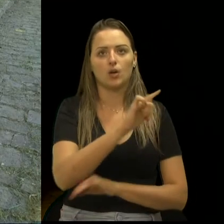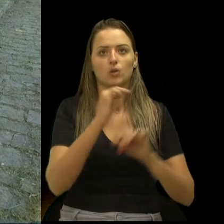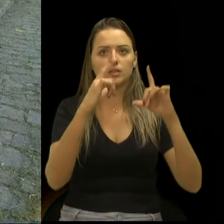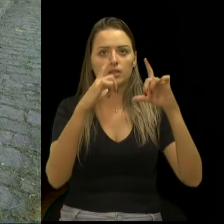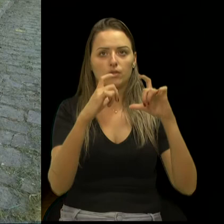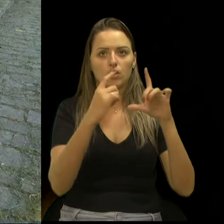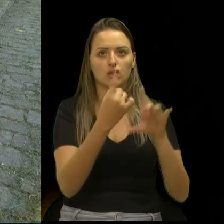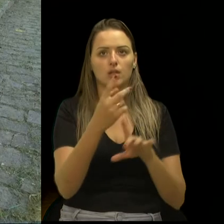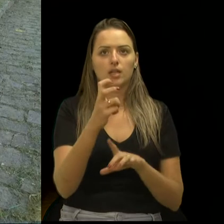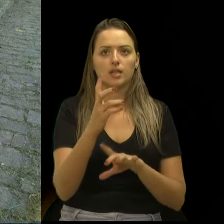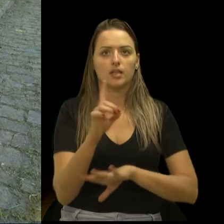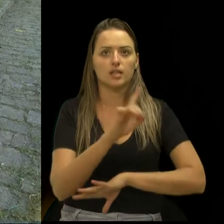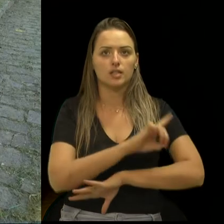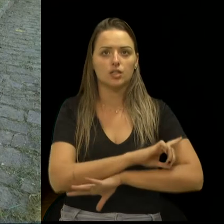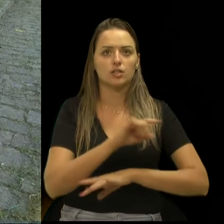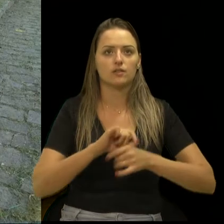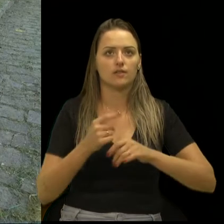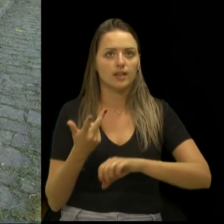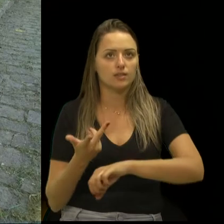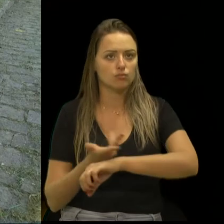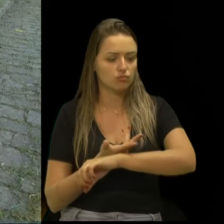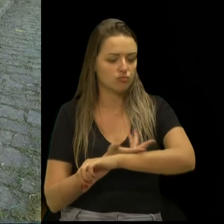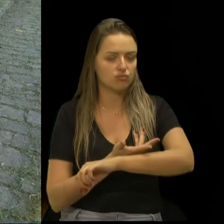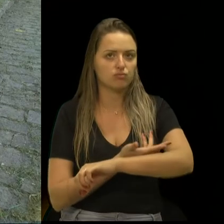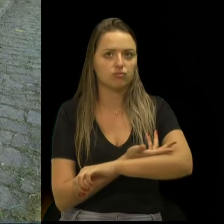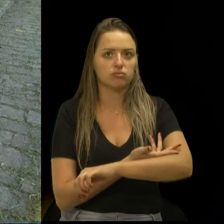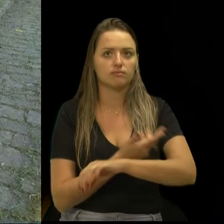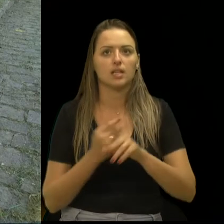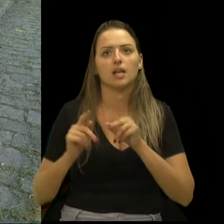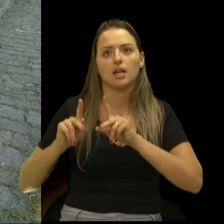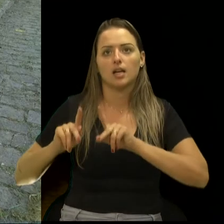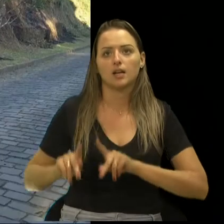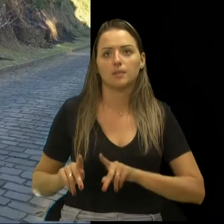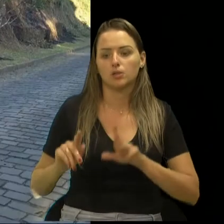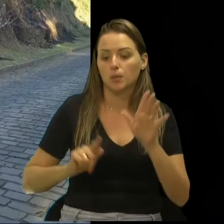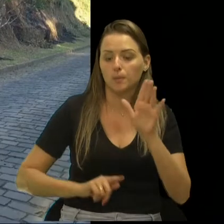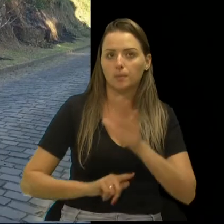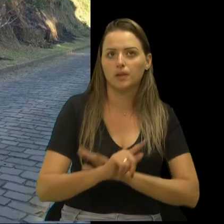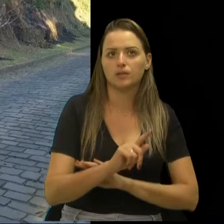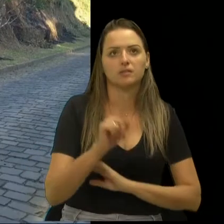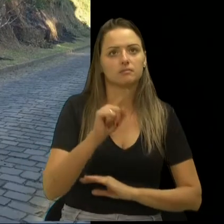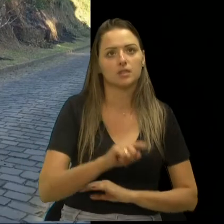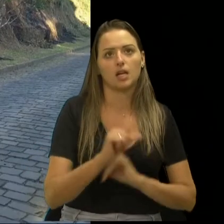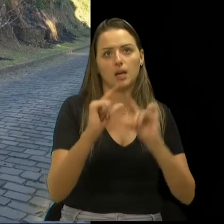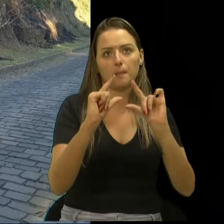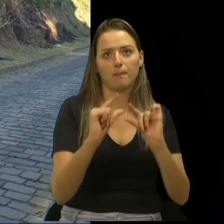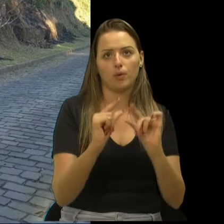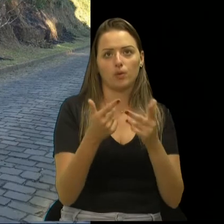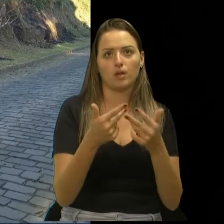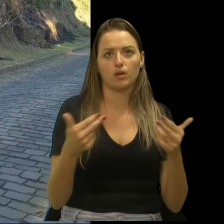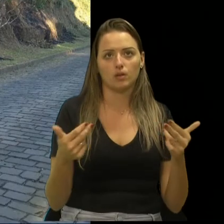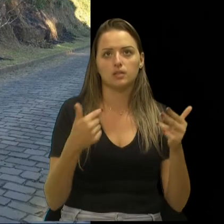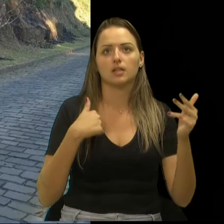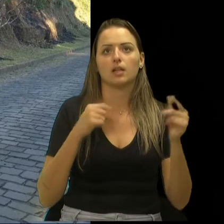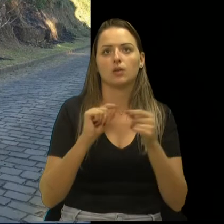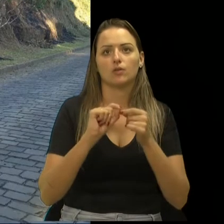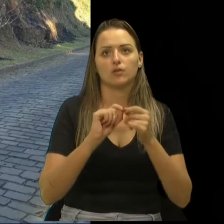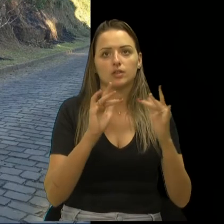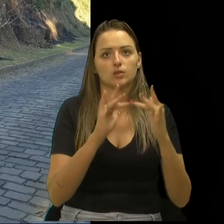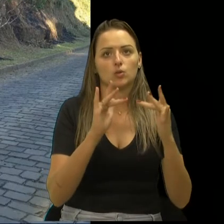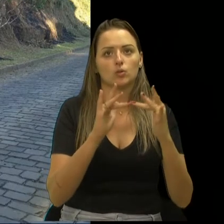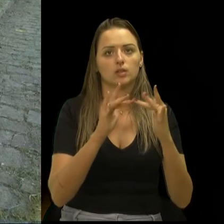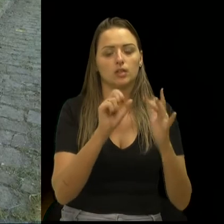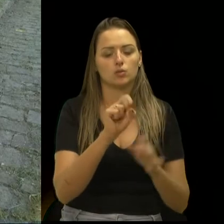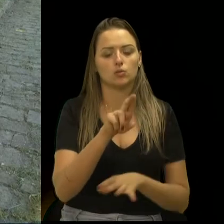dias atrás, fiz uma roçadinha por baixo. A moradora estava me cobrando que era muito pouco. Eu assim entrei em contato com o subprefeito que